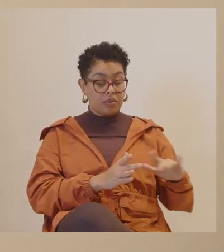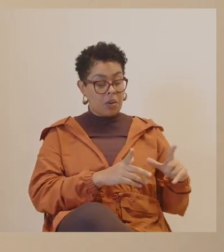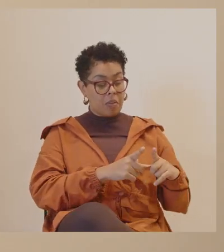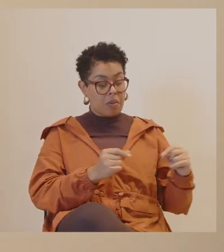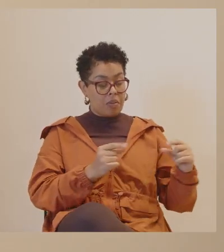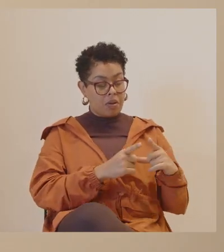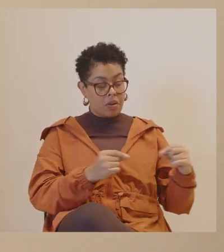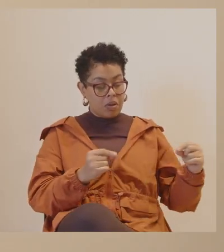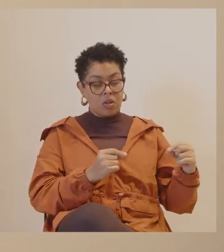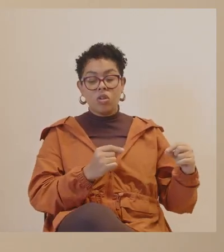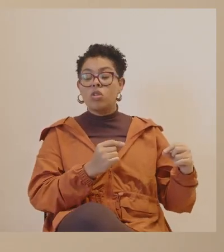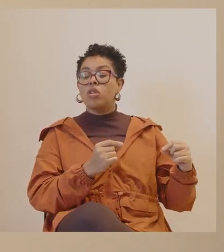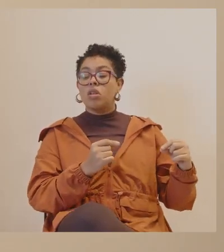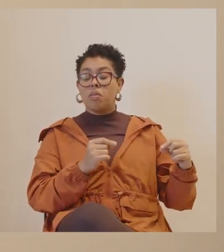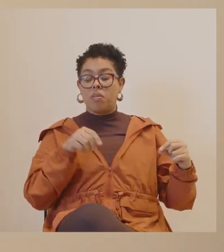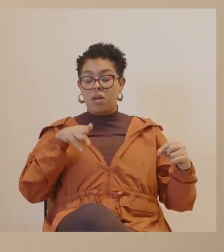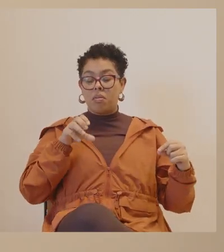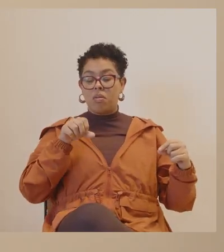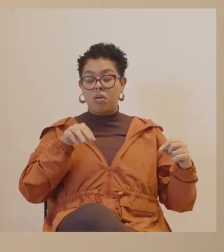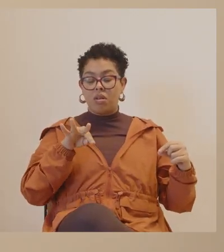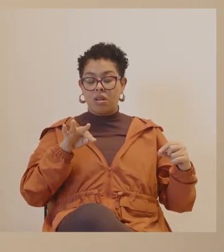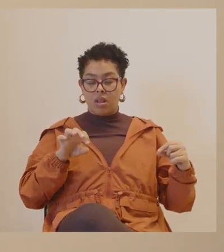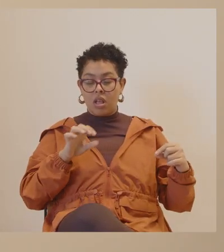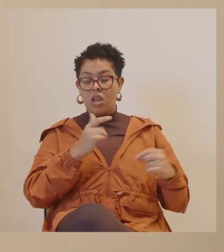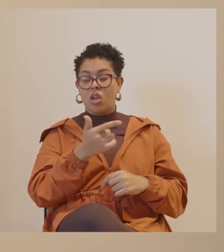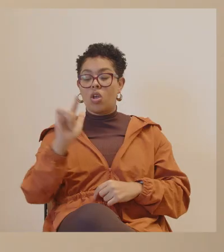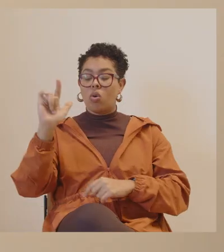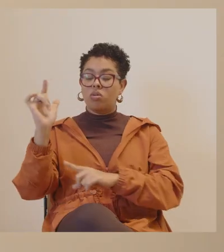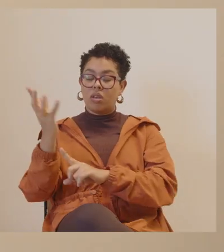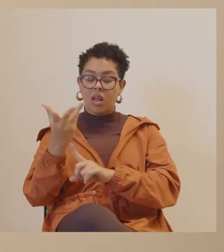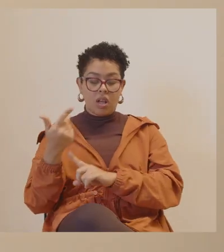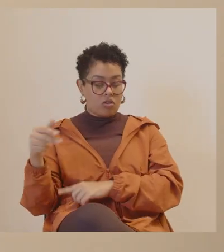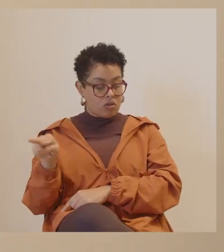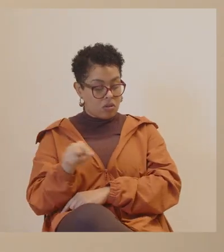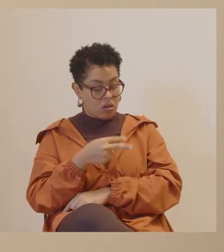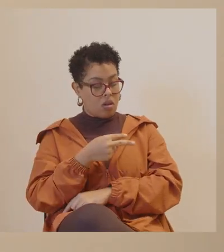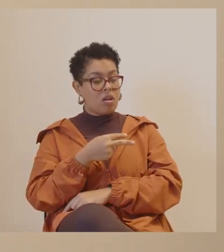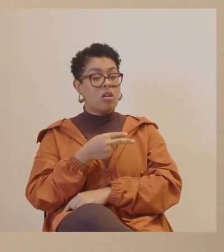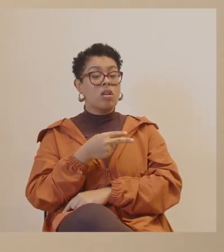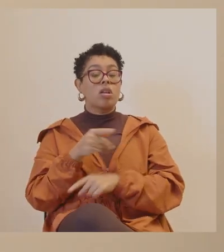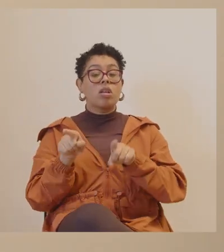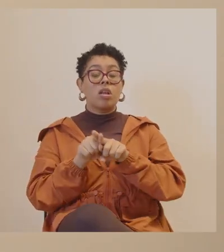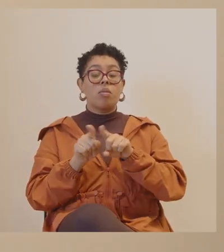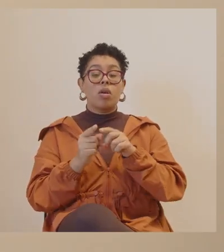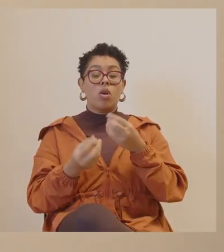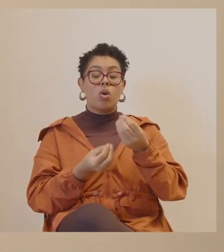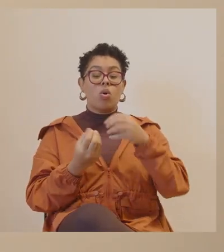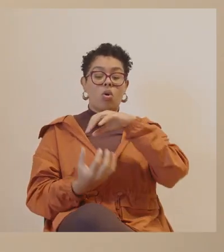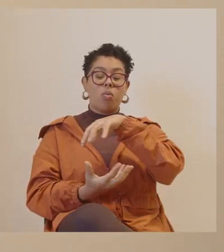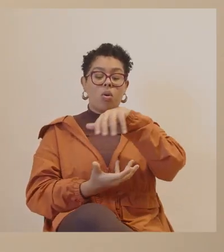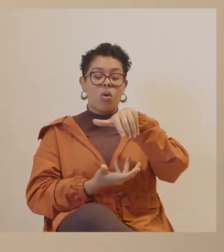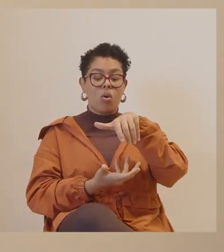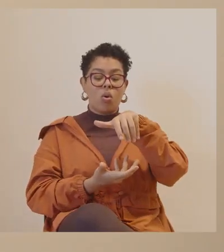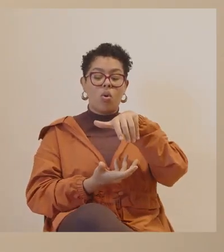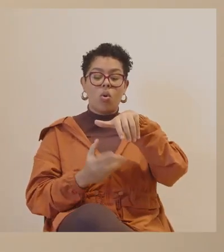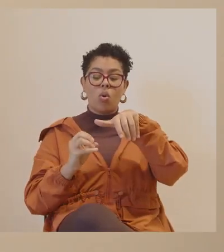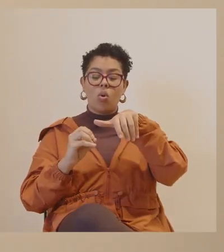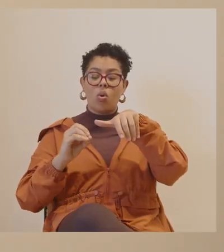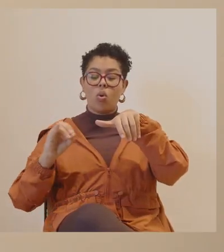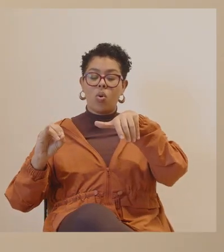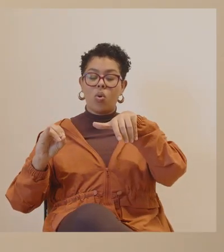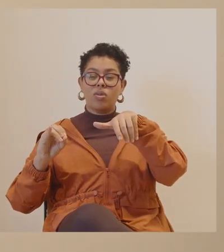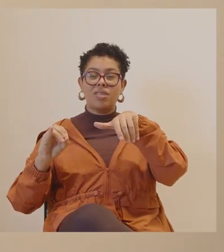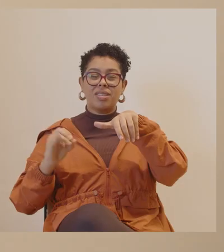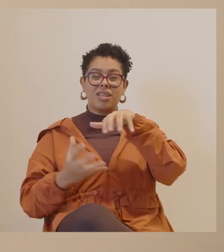ele, né, como para outros artistas naquele momento, né, e como o Ocidente percebe esse território, né, uma fonte de